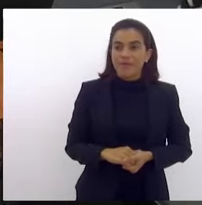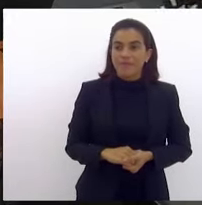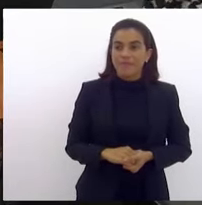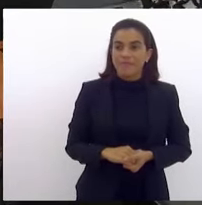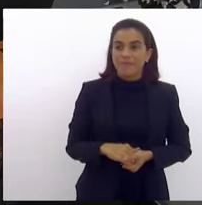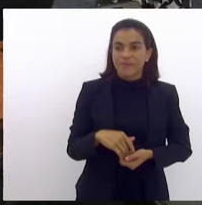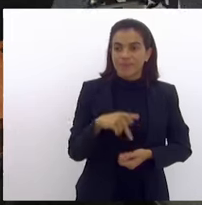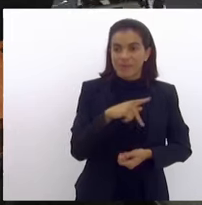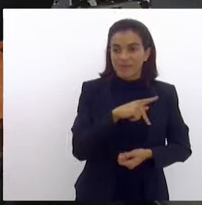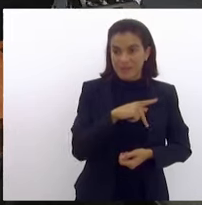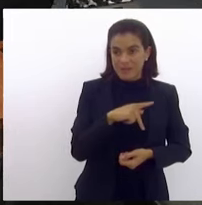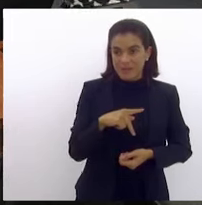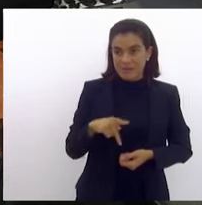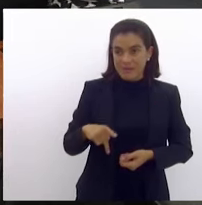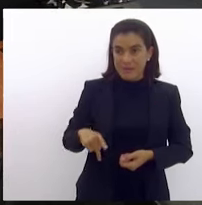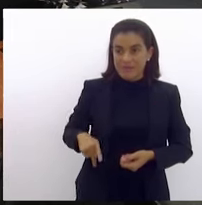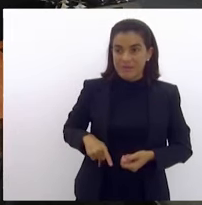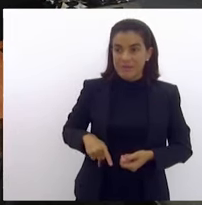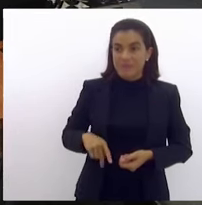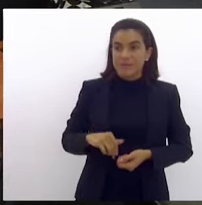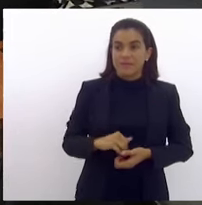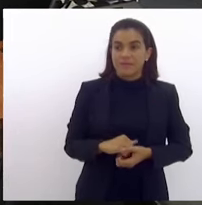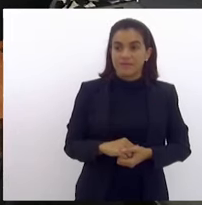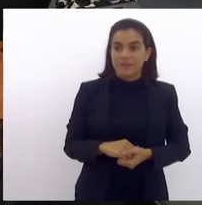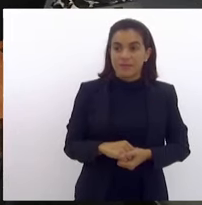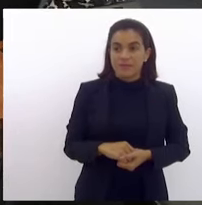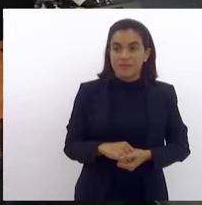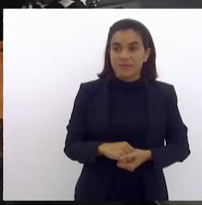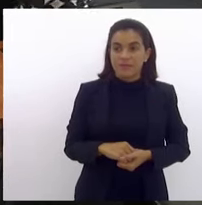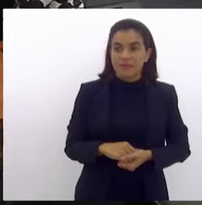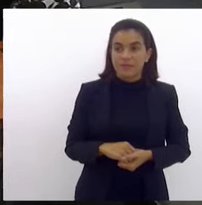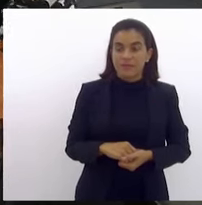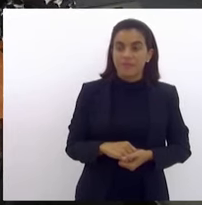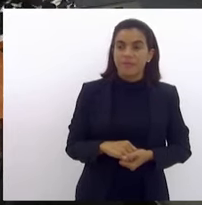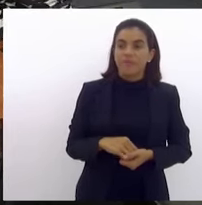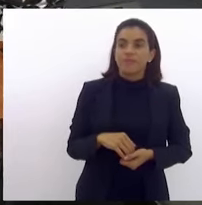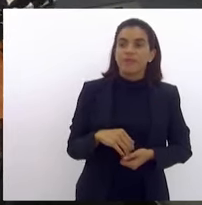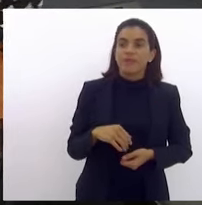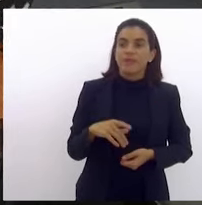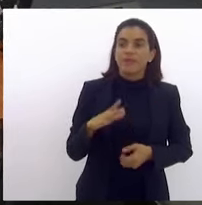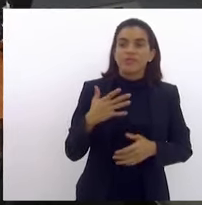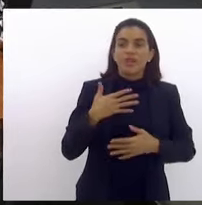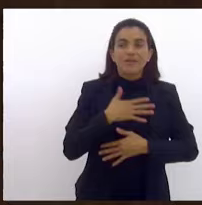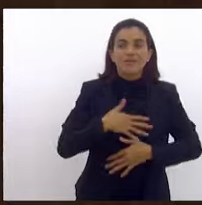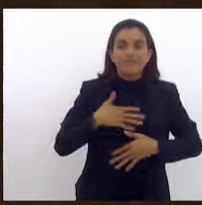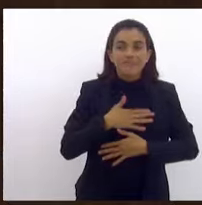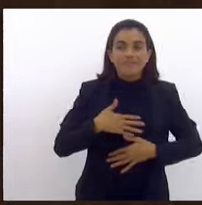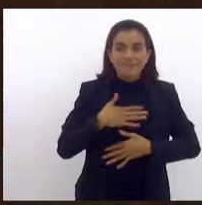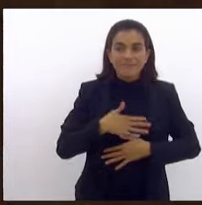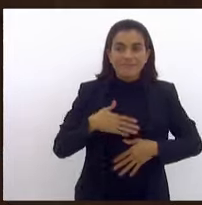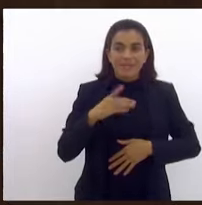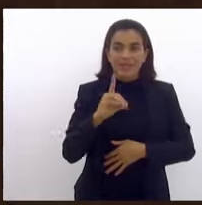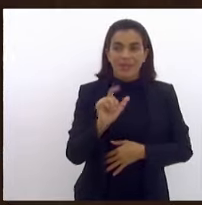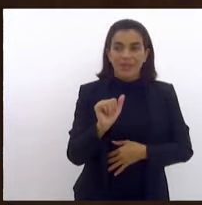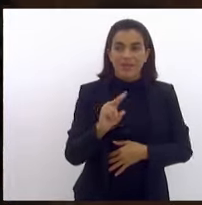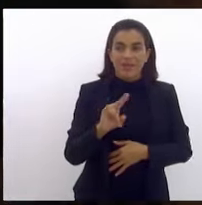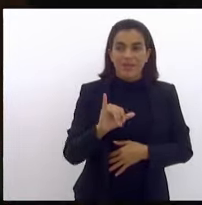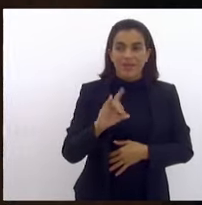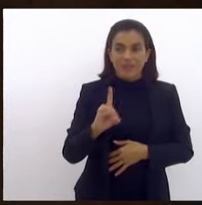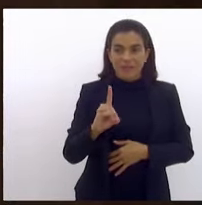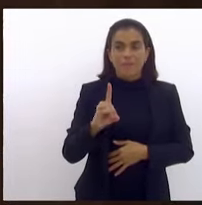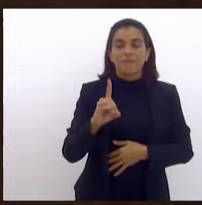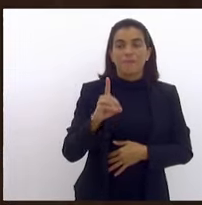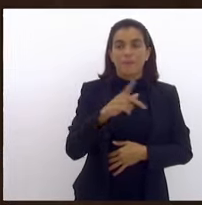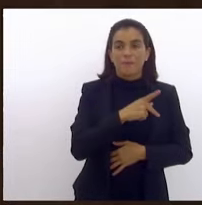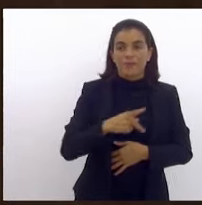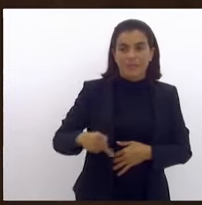Presidente. Fique à vontade, David. Obrigada, tá? Deputado Rodrigo Amorim. Presidente, saudar a Vossa Excelência, saudar o David, presidente do Parlamento